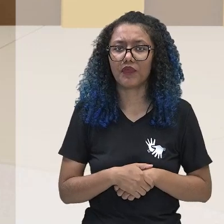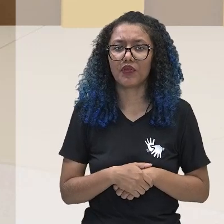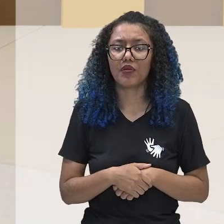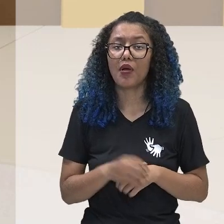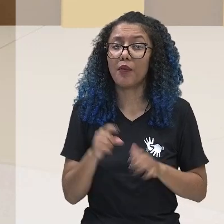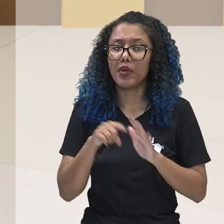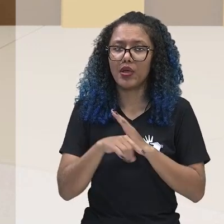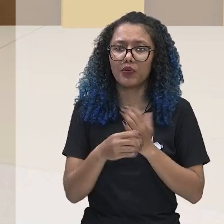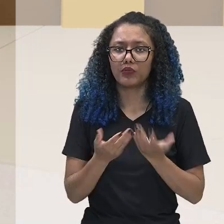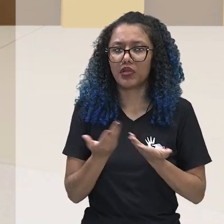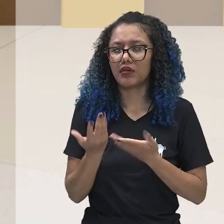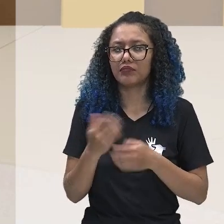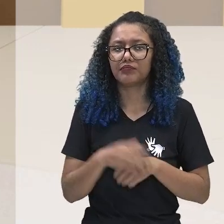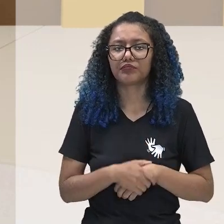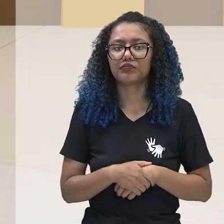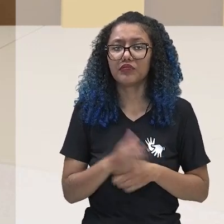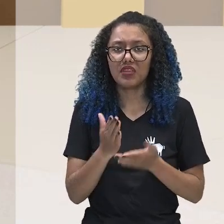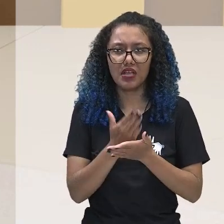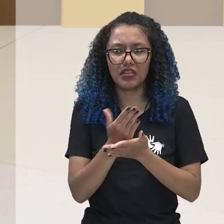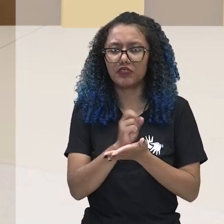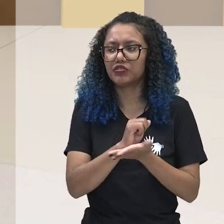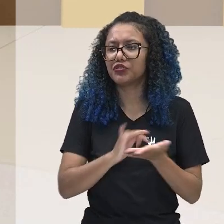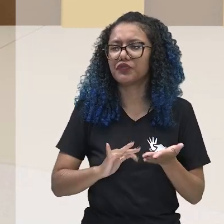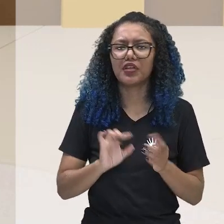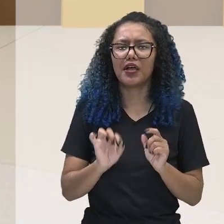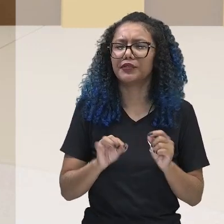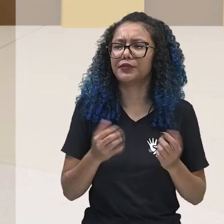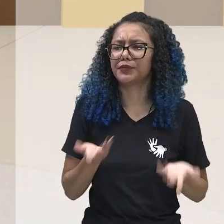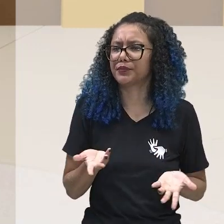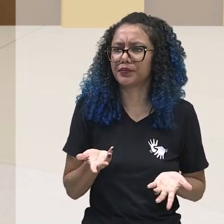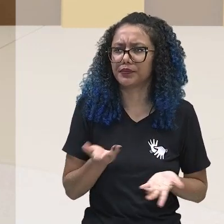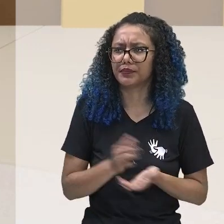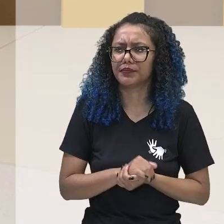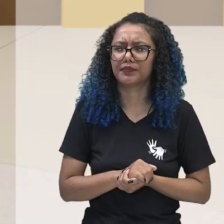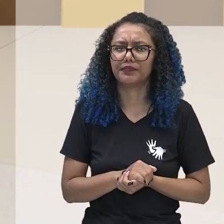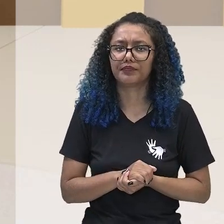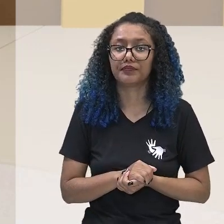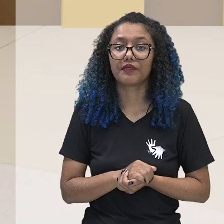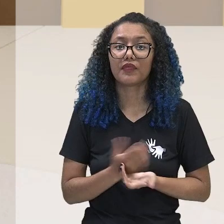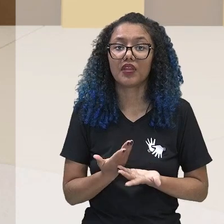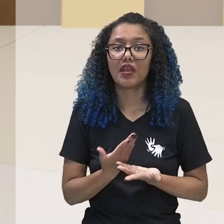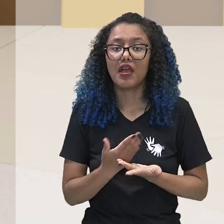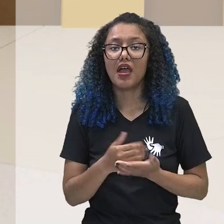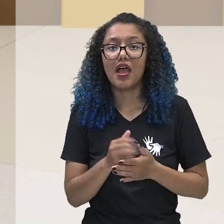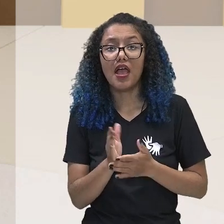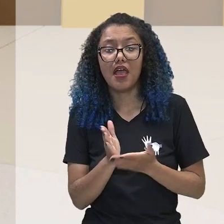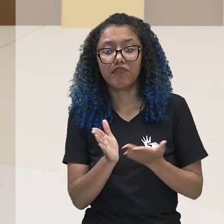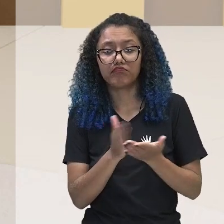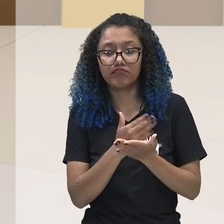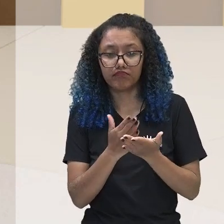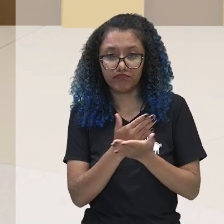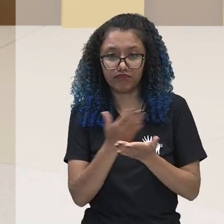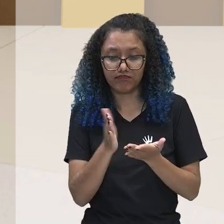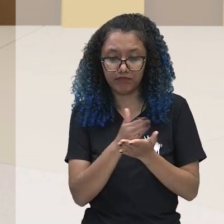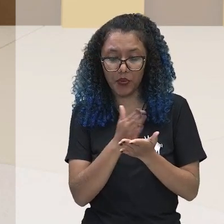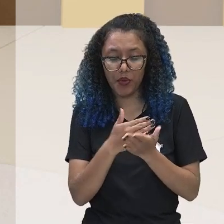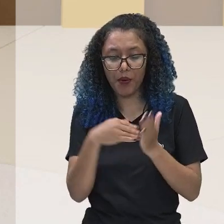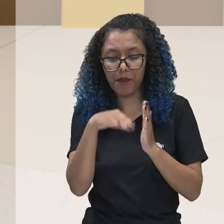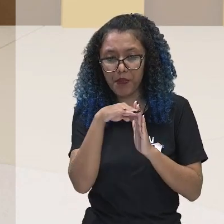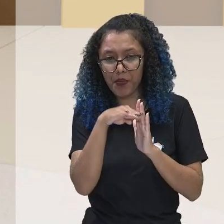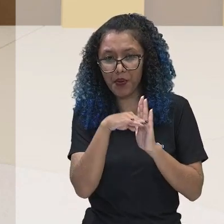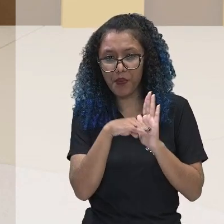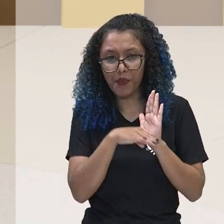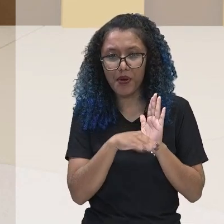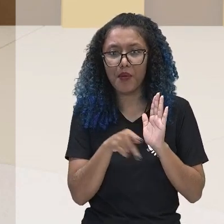portfólio de atividades? Bom, o portfólio é basicamente uma lista dos melhores trabalhos de um profissional, de uma empresa, de um